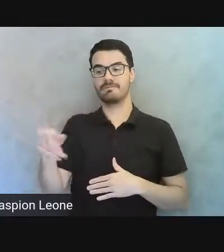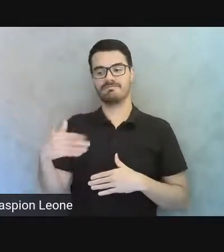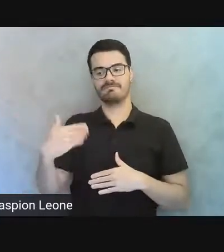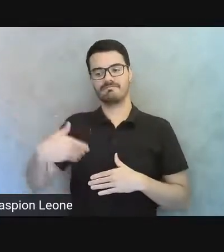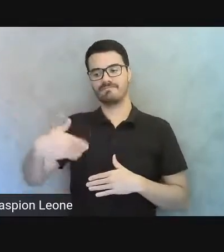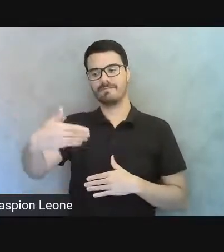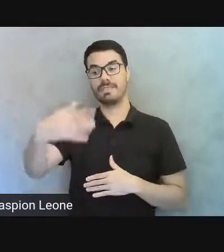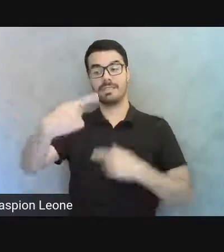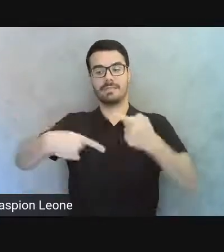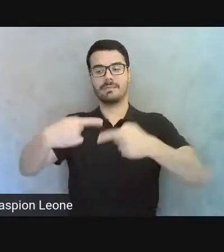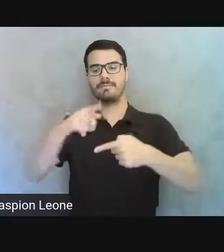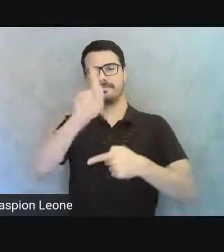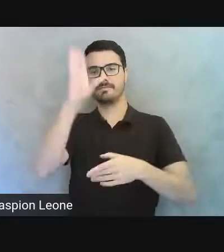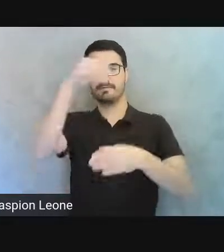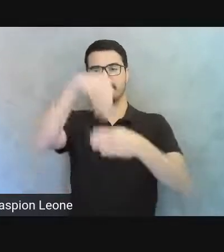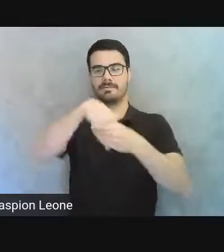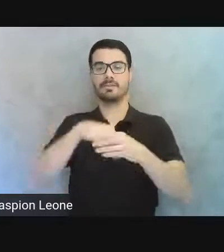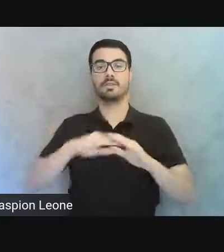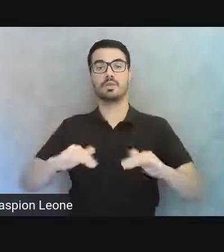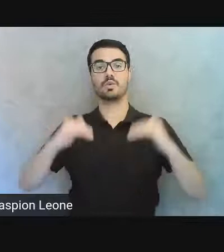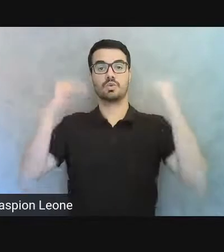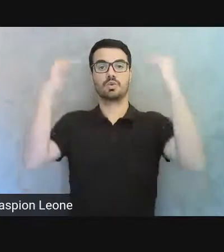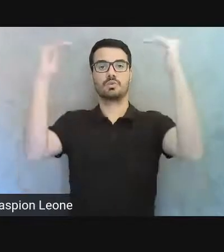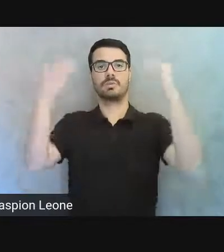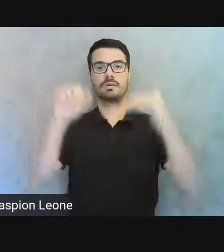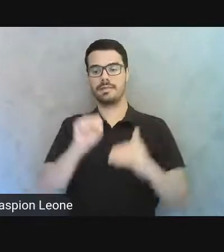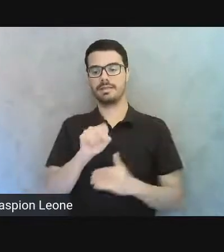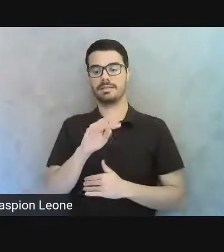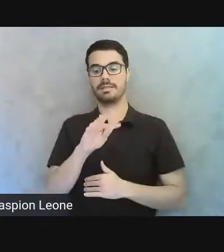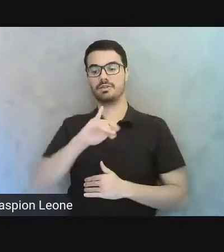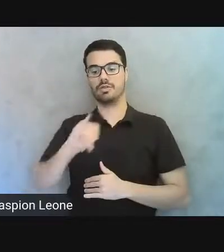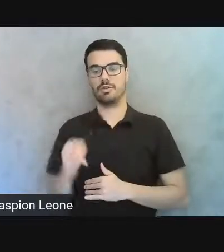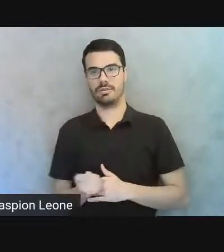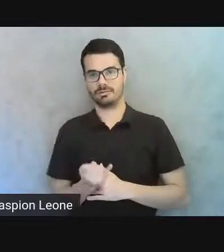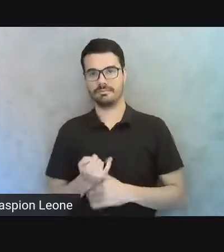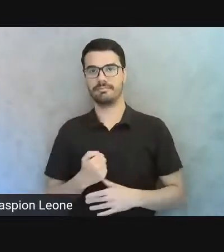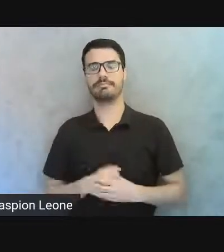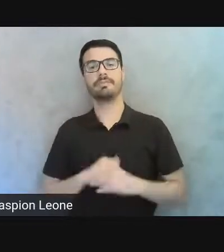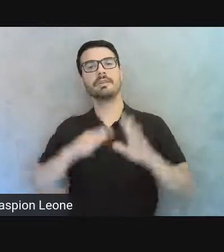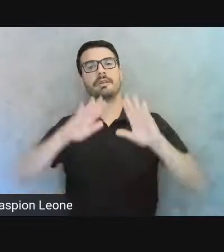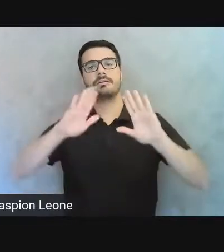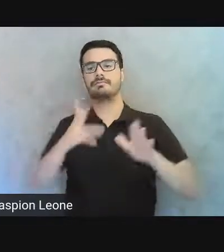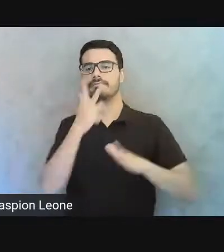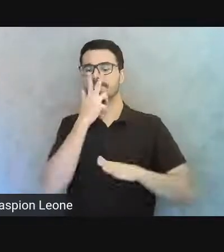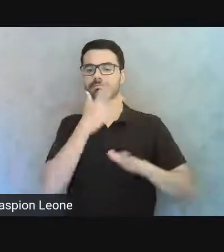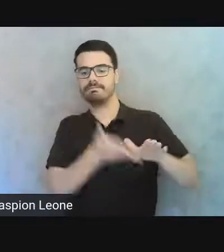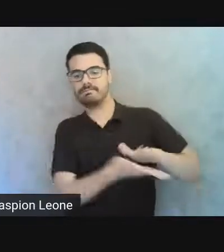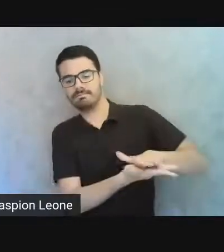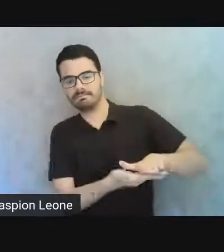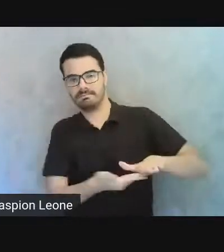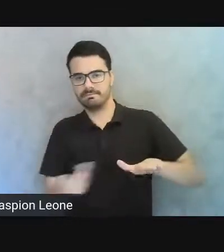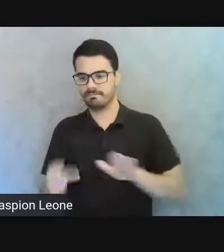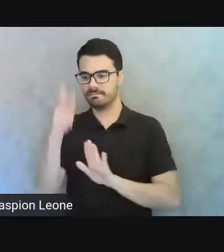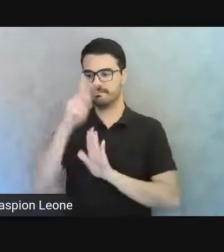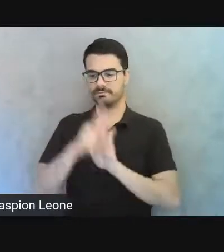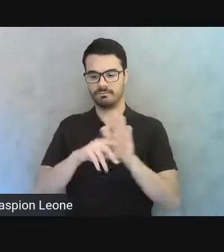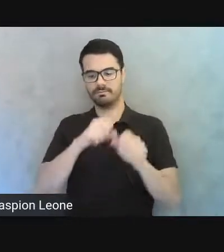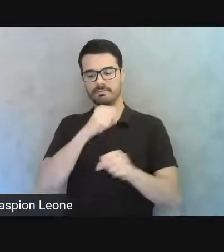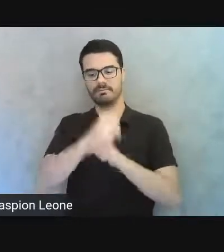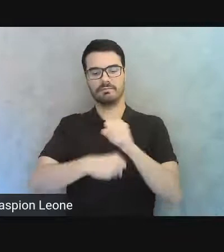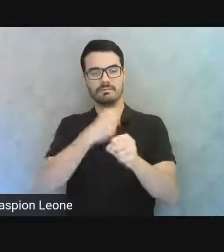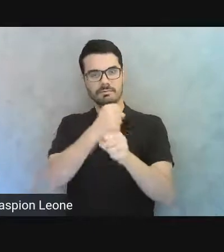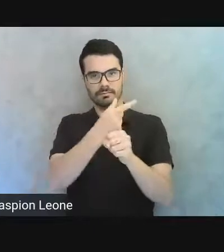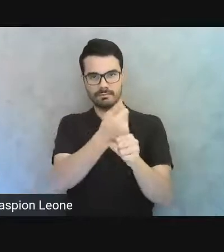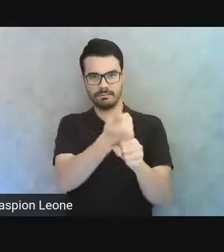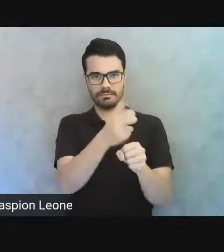há mais tempo, um processo que estava meio parado ali, acabou sendo desengavetado em 2015,